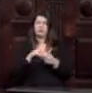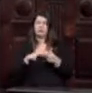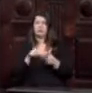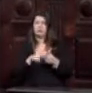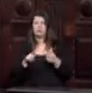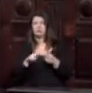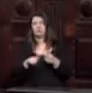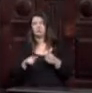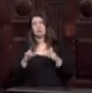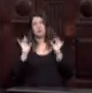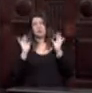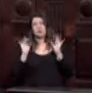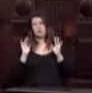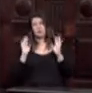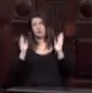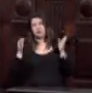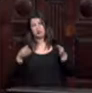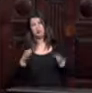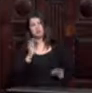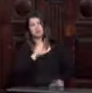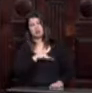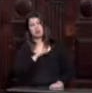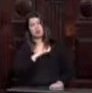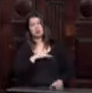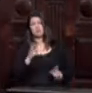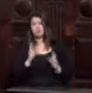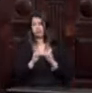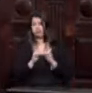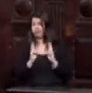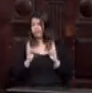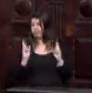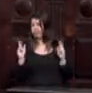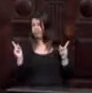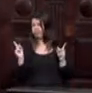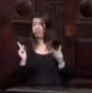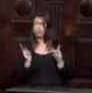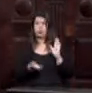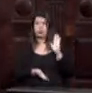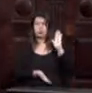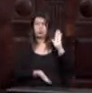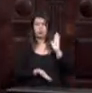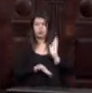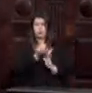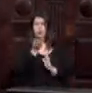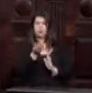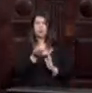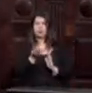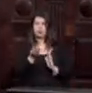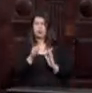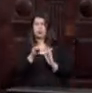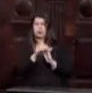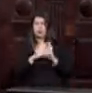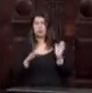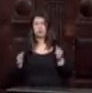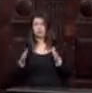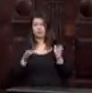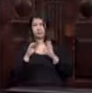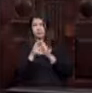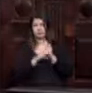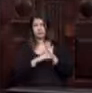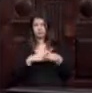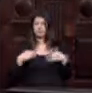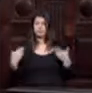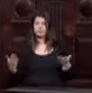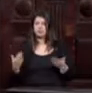especialmente entre aqueles salários que suplantam e ultrapassam o teto constitucional.